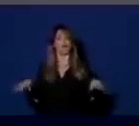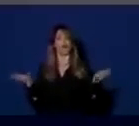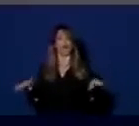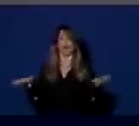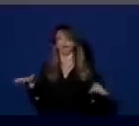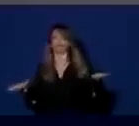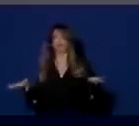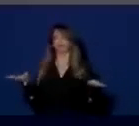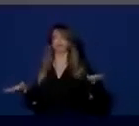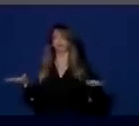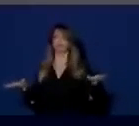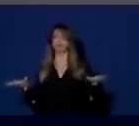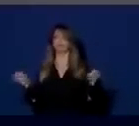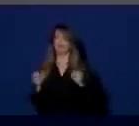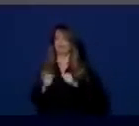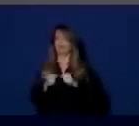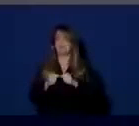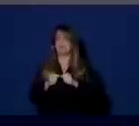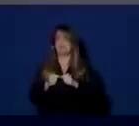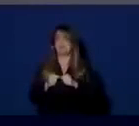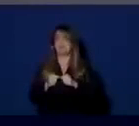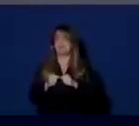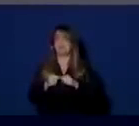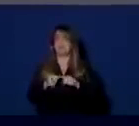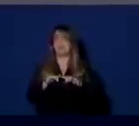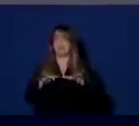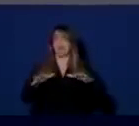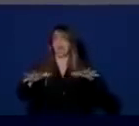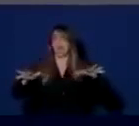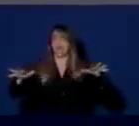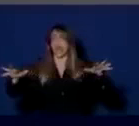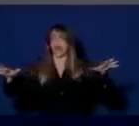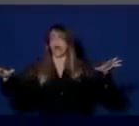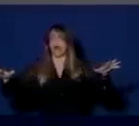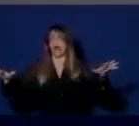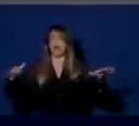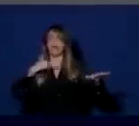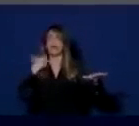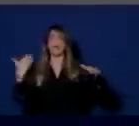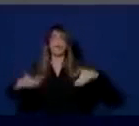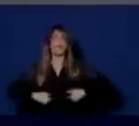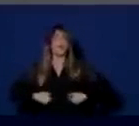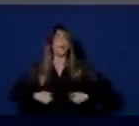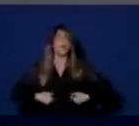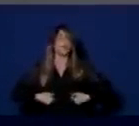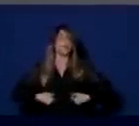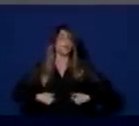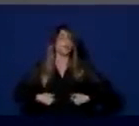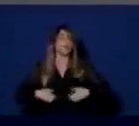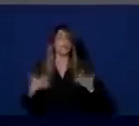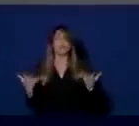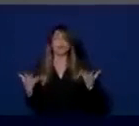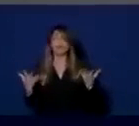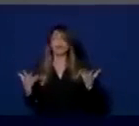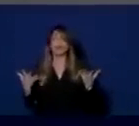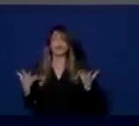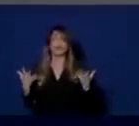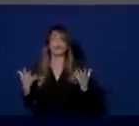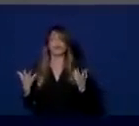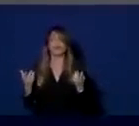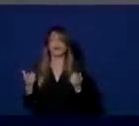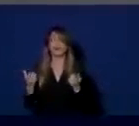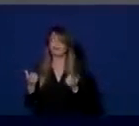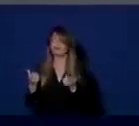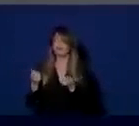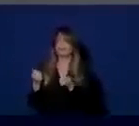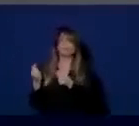e morriam de fome. Né? Então, tem coisas assim no mundo, vamos dizer, que nós estamos contrariando coisas básicas. Eu acho que